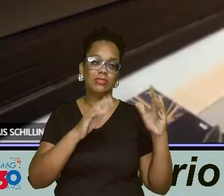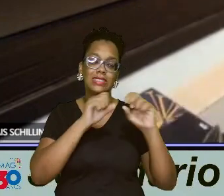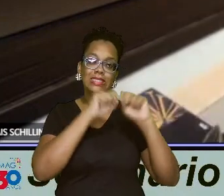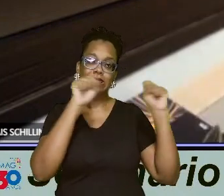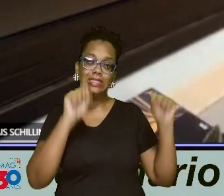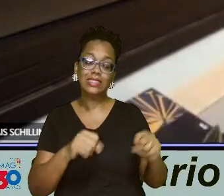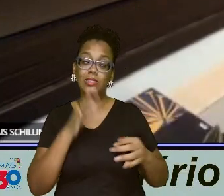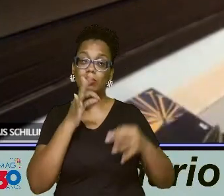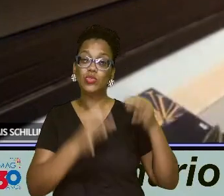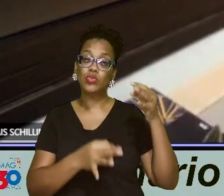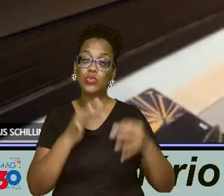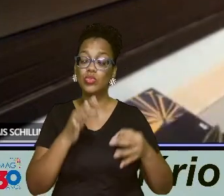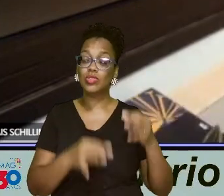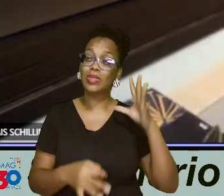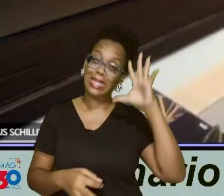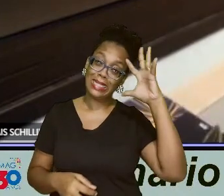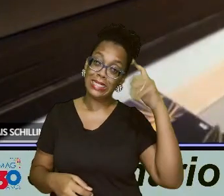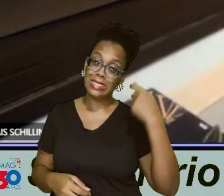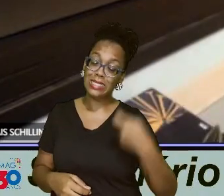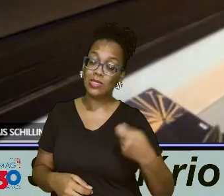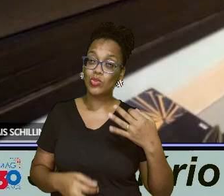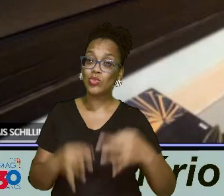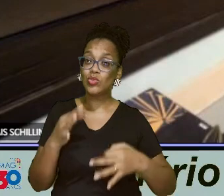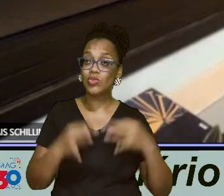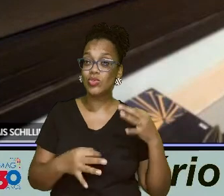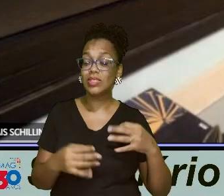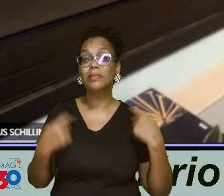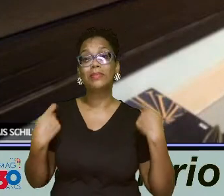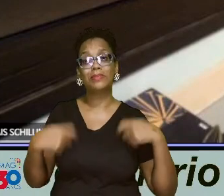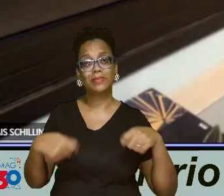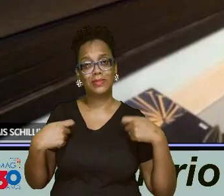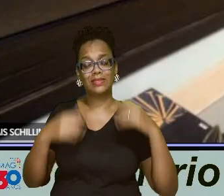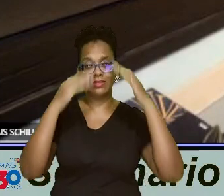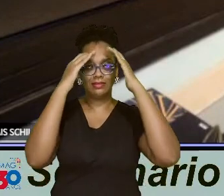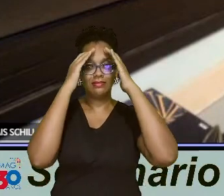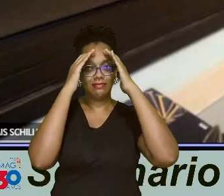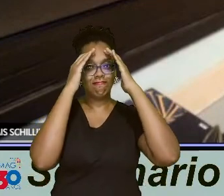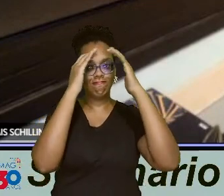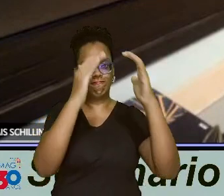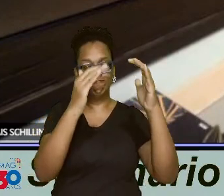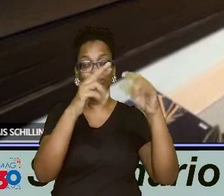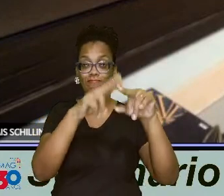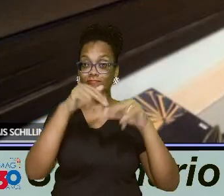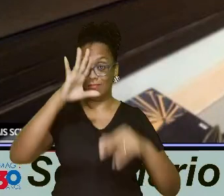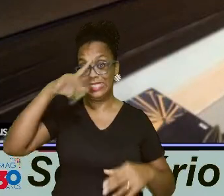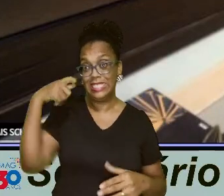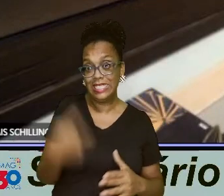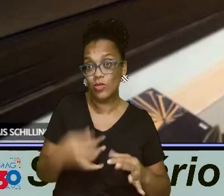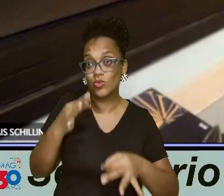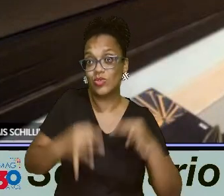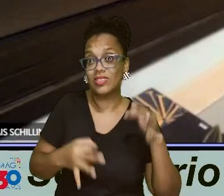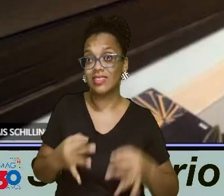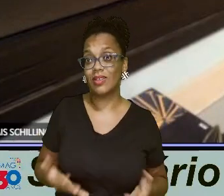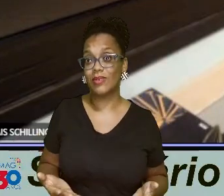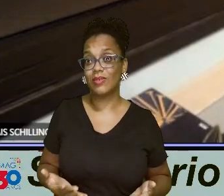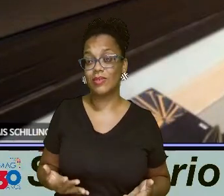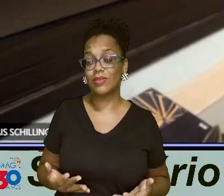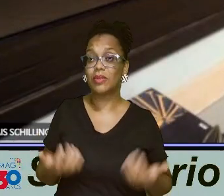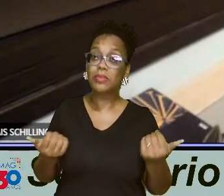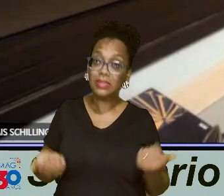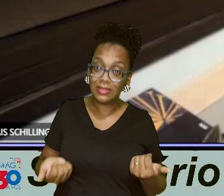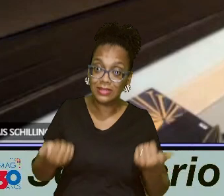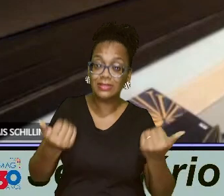jurídico em que as decisões judiciais elas passam a ser respeitadas por serem decisões judiciais, por trazerem